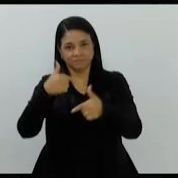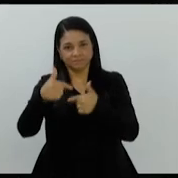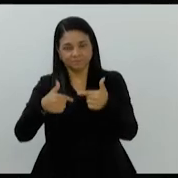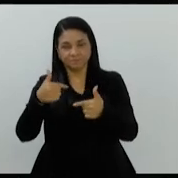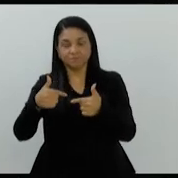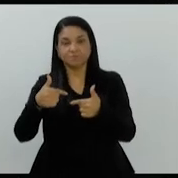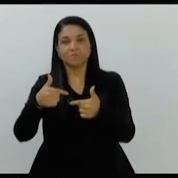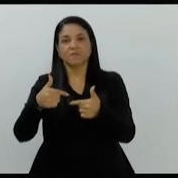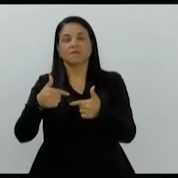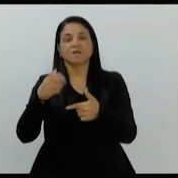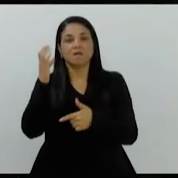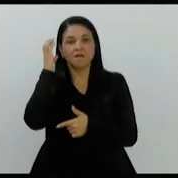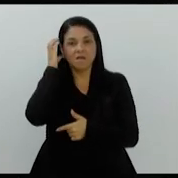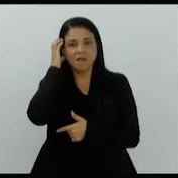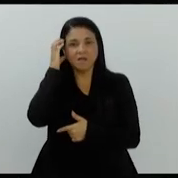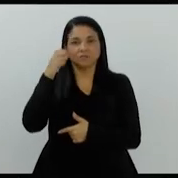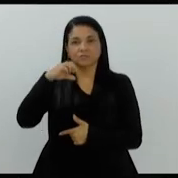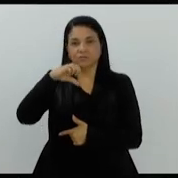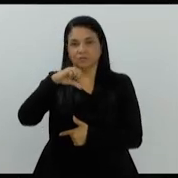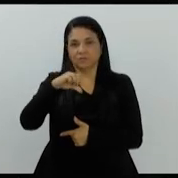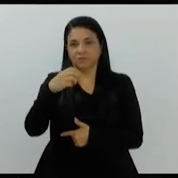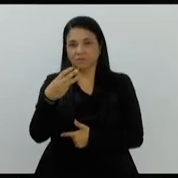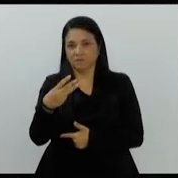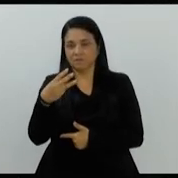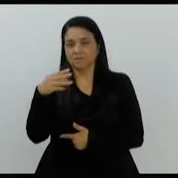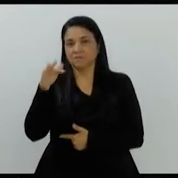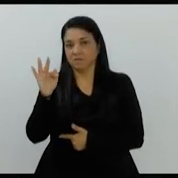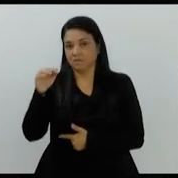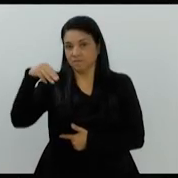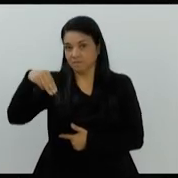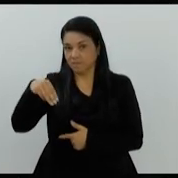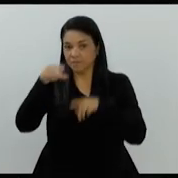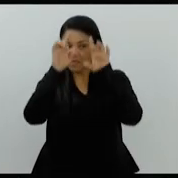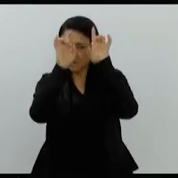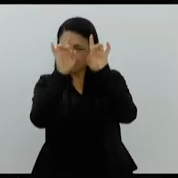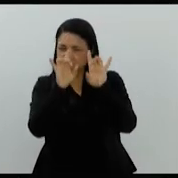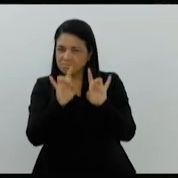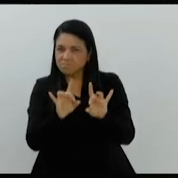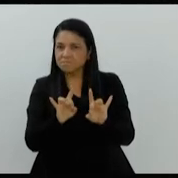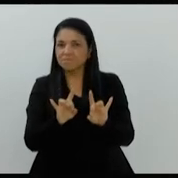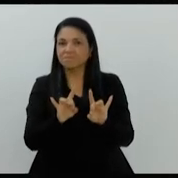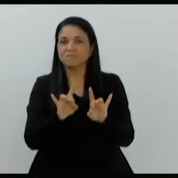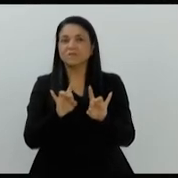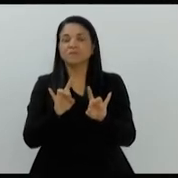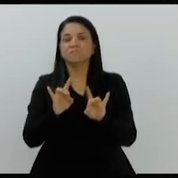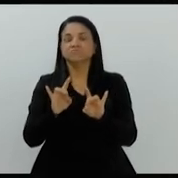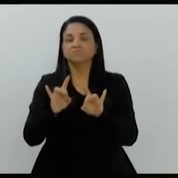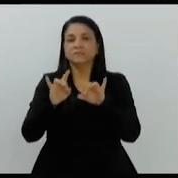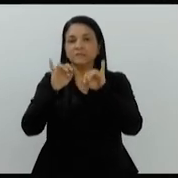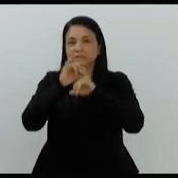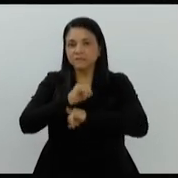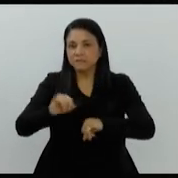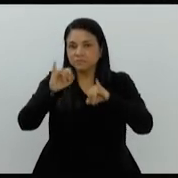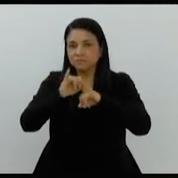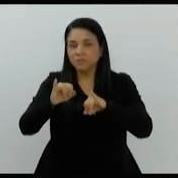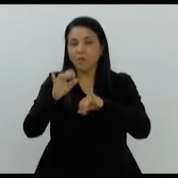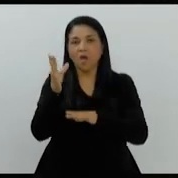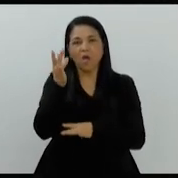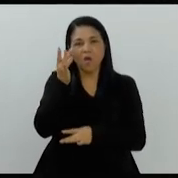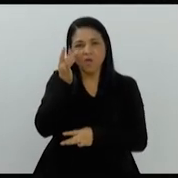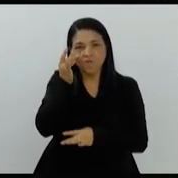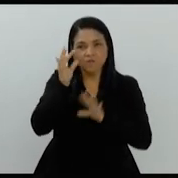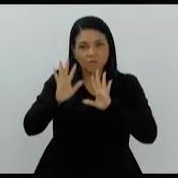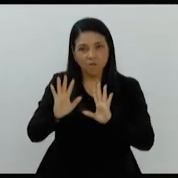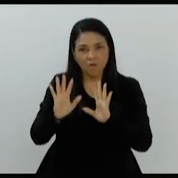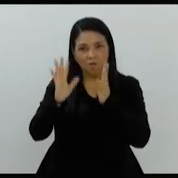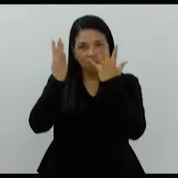tornou, a 93 FM, se tornou especialista na produção e transmissão ao vivo de eventos